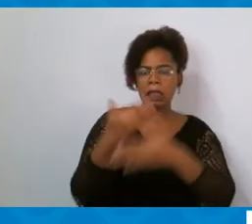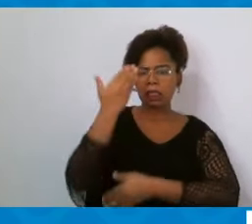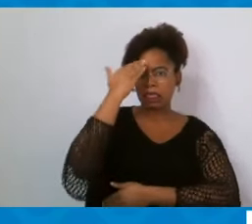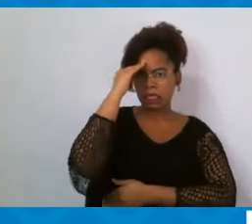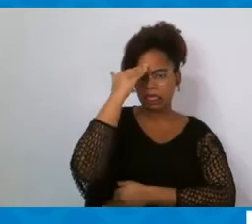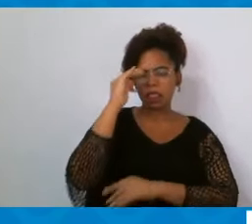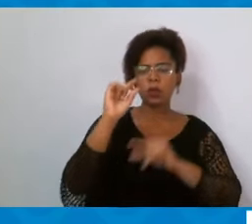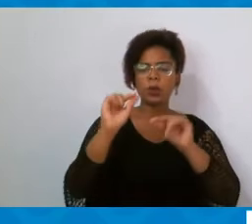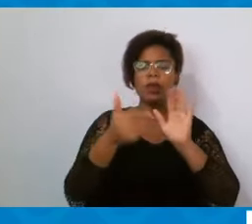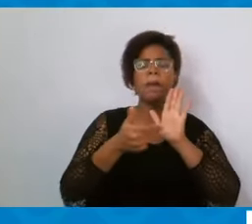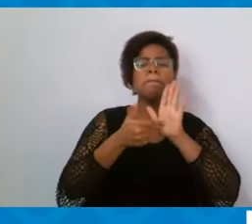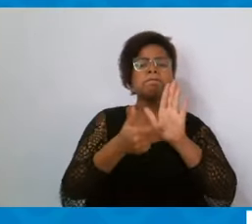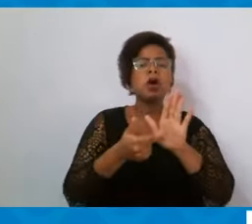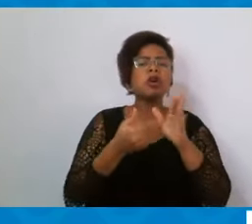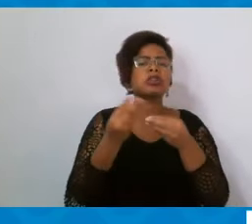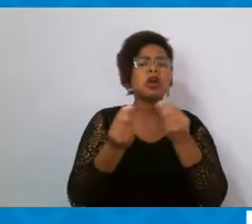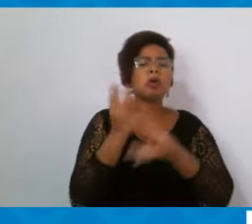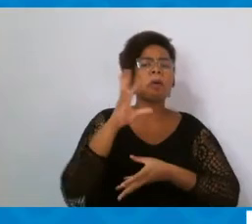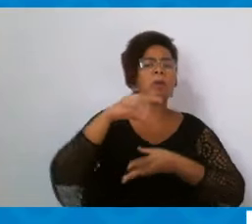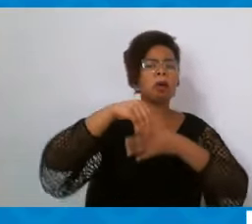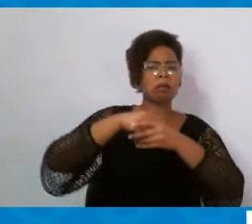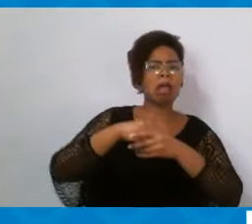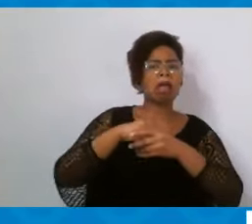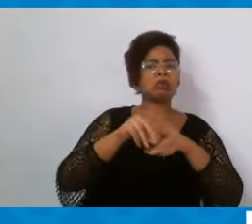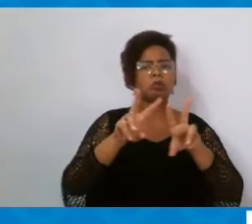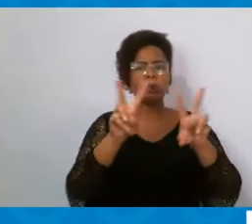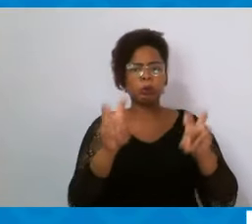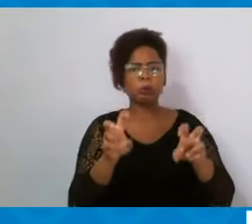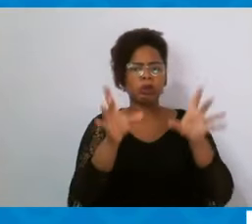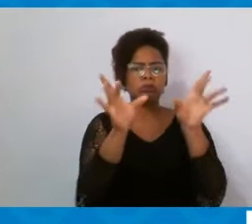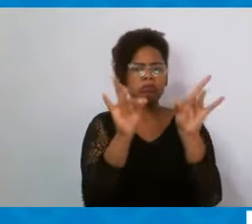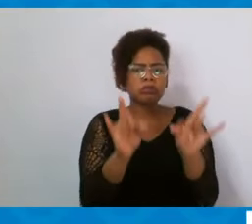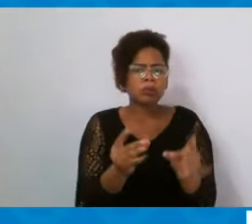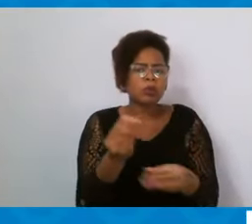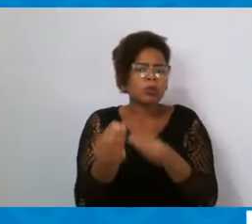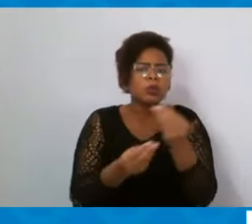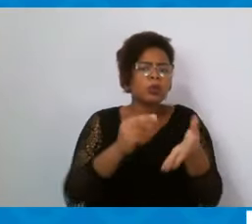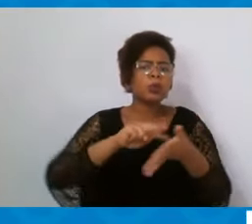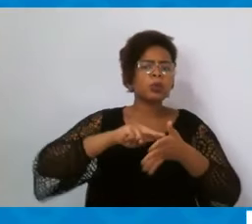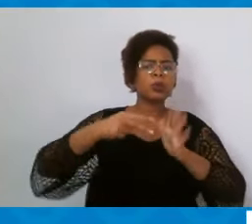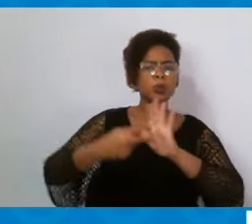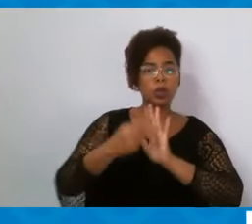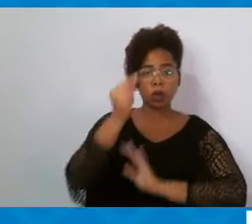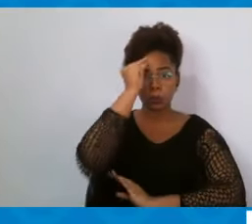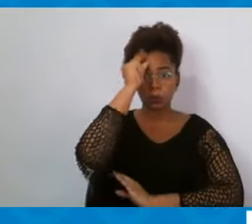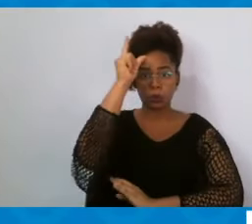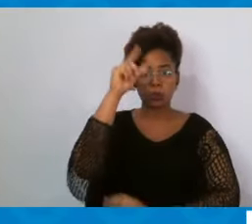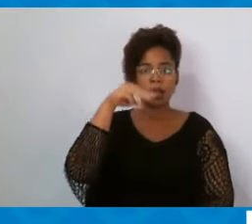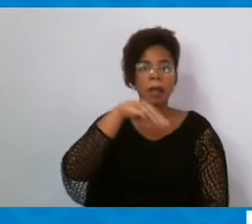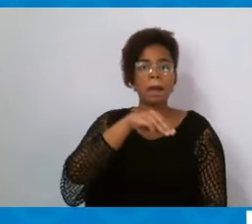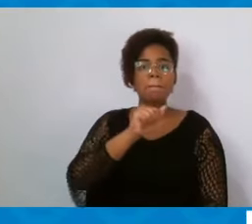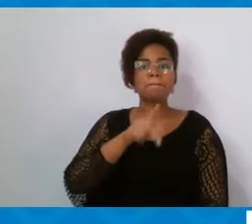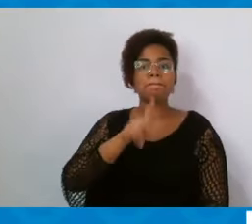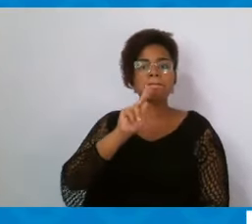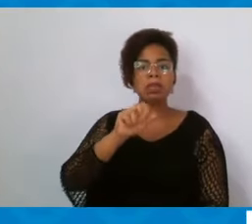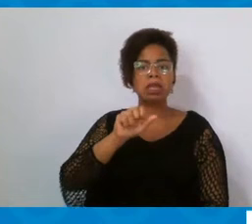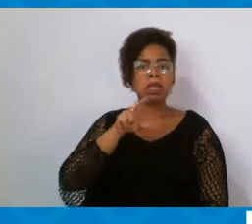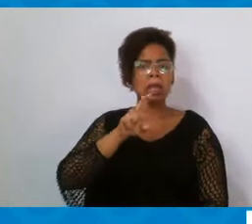os aspectos que são muito relevantes disso que a gente chama cultura maker, ou a cultura do